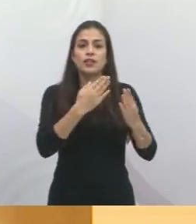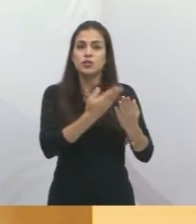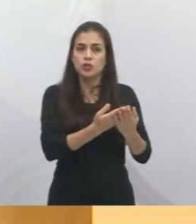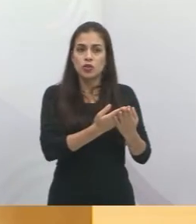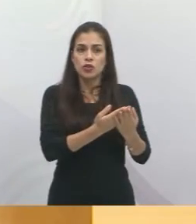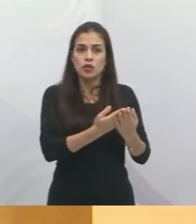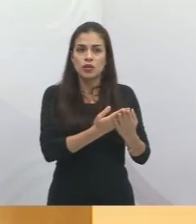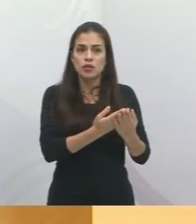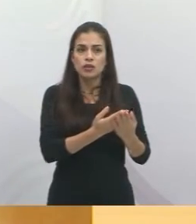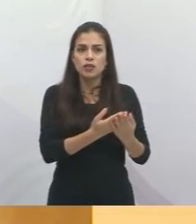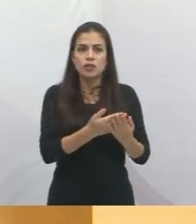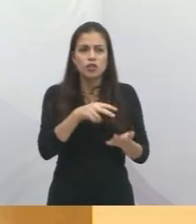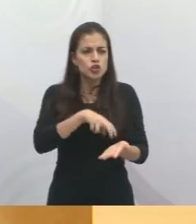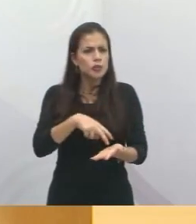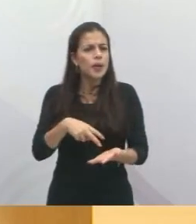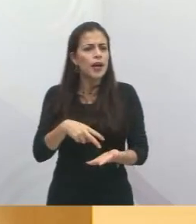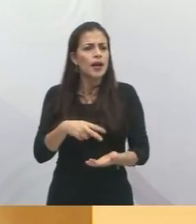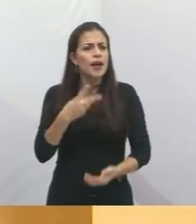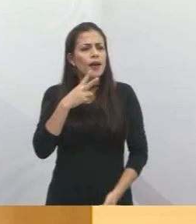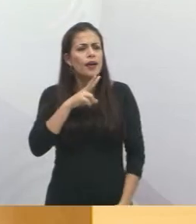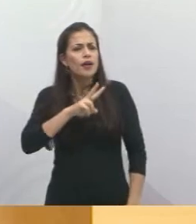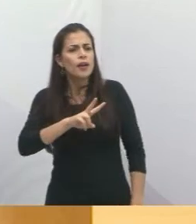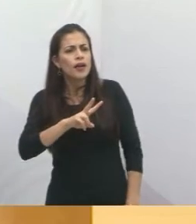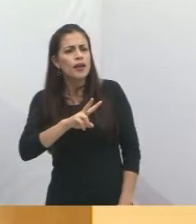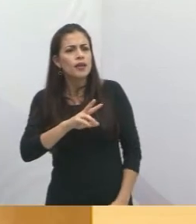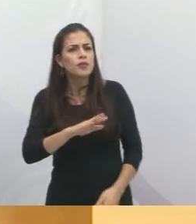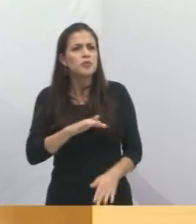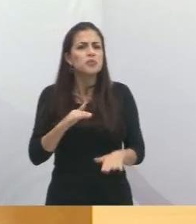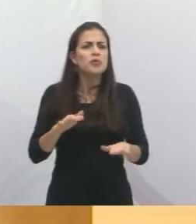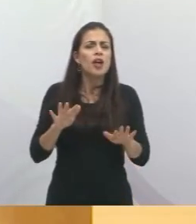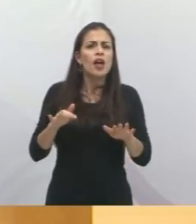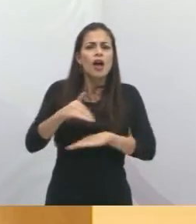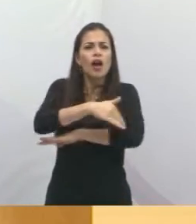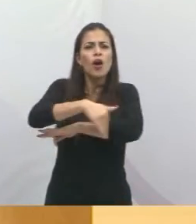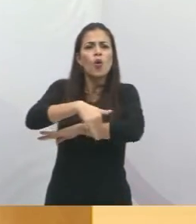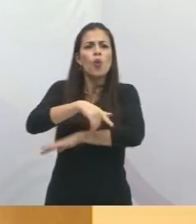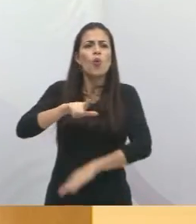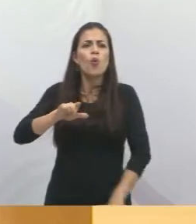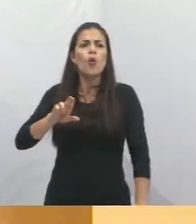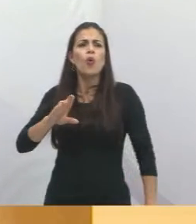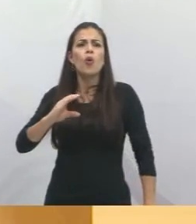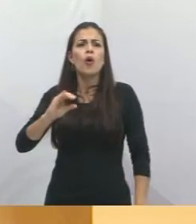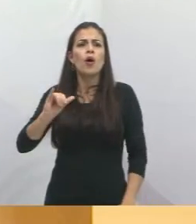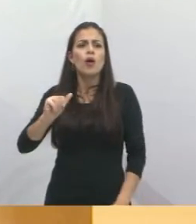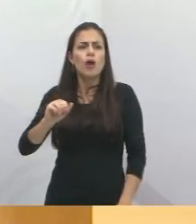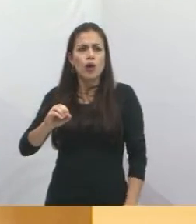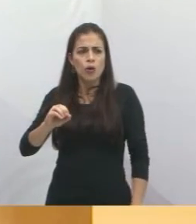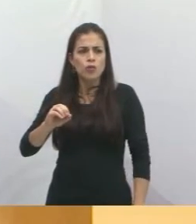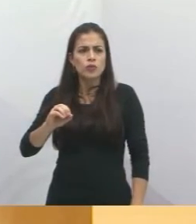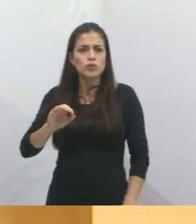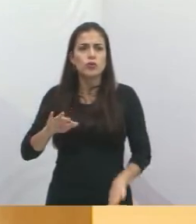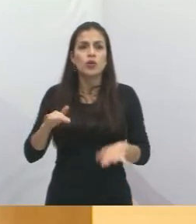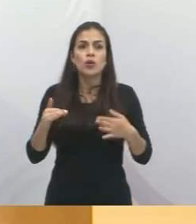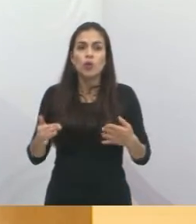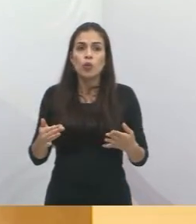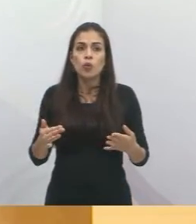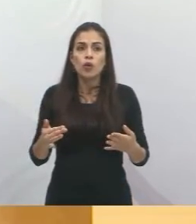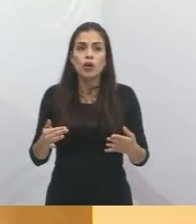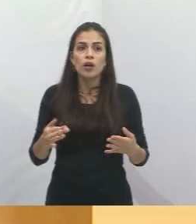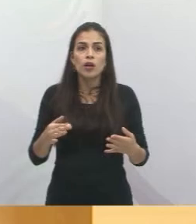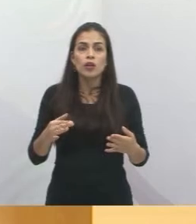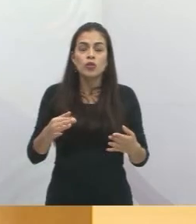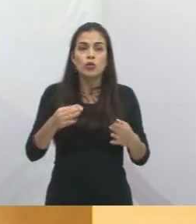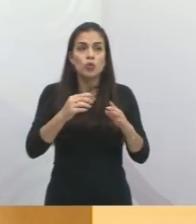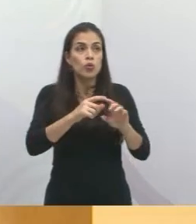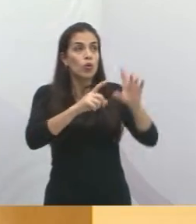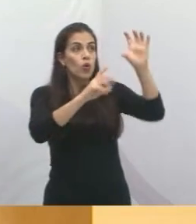também vendo o movimento, principalmente ali na Lúcio Malta, onde... Quando o farol estiver fechado para